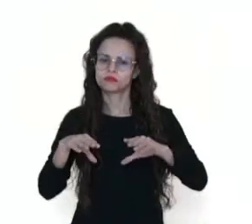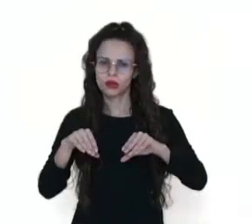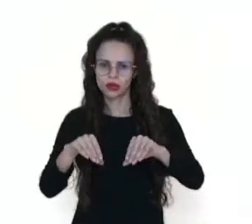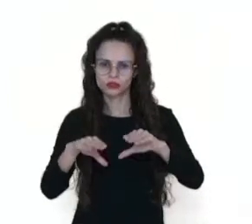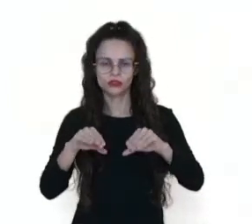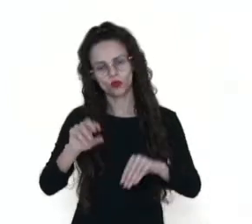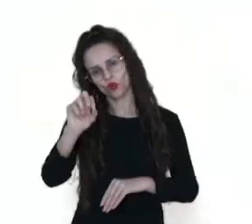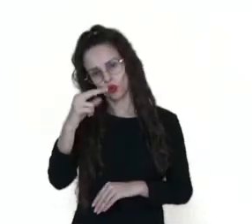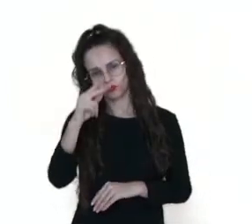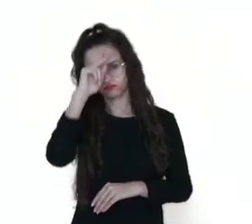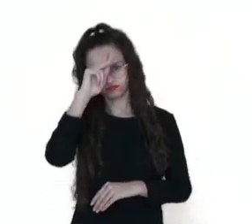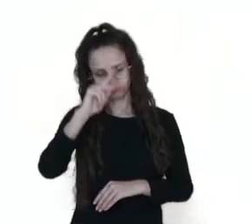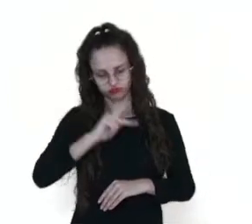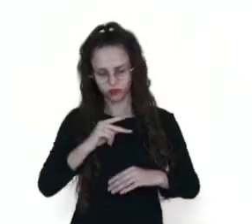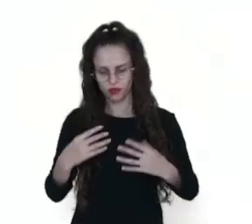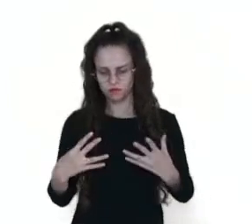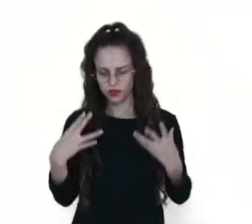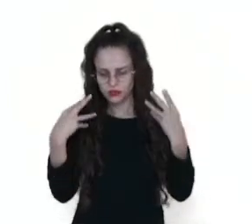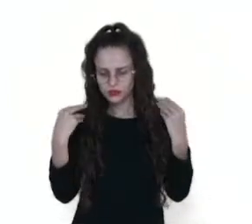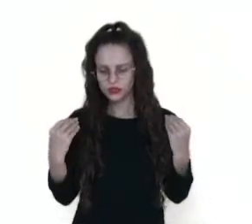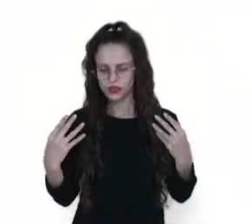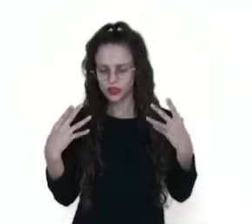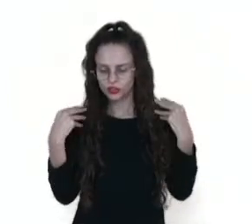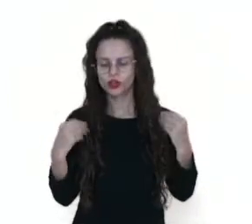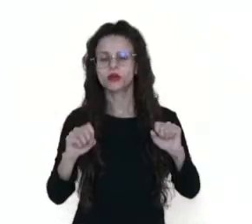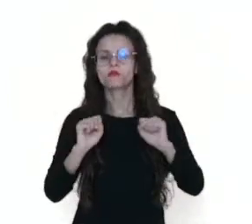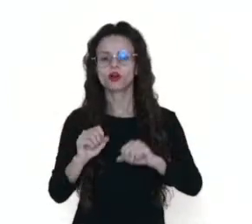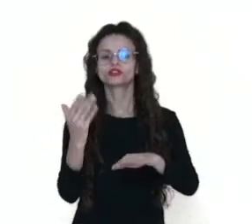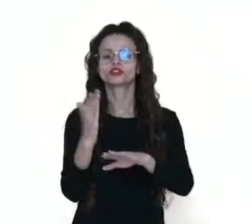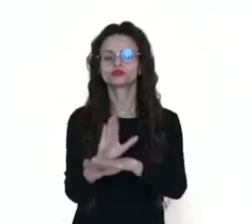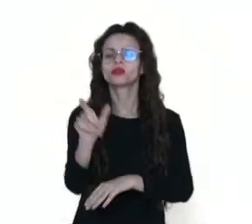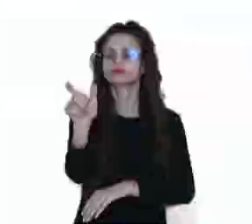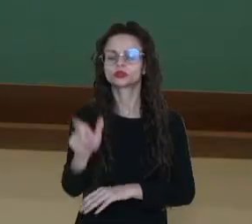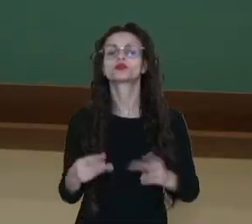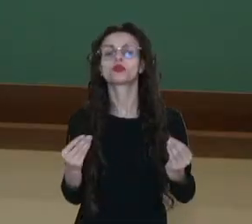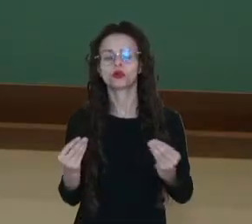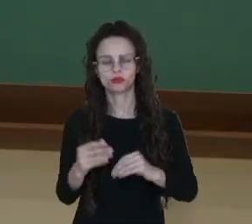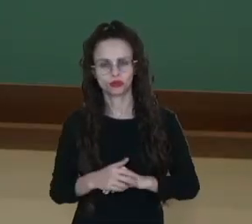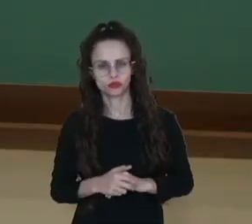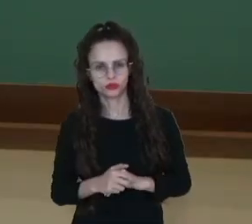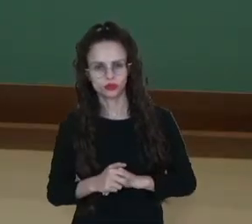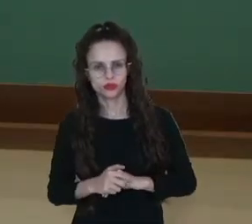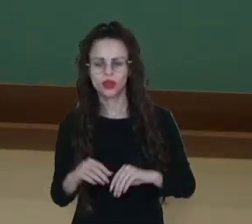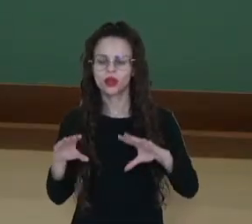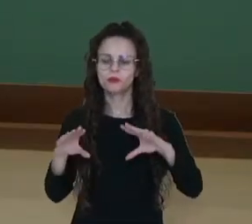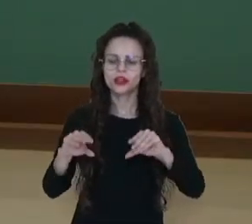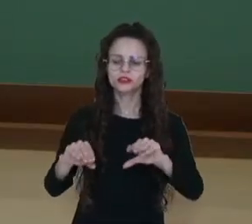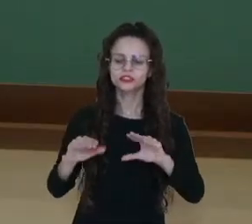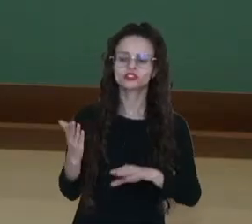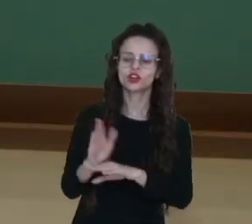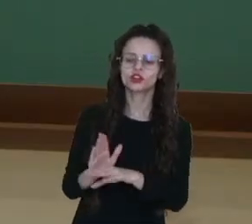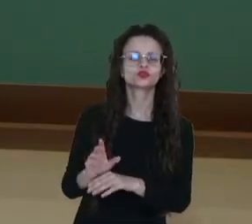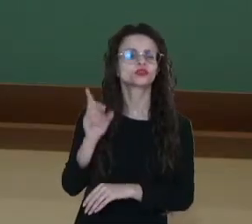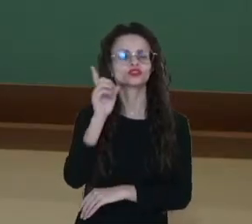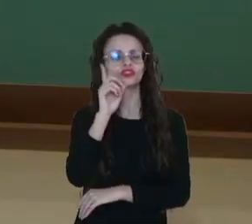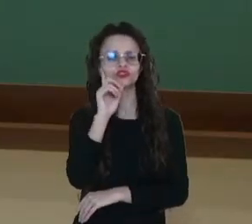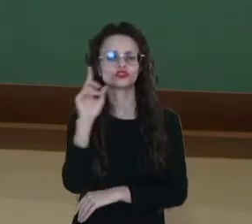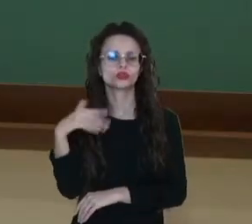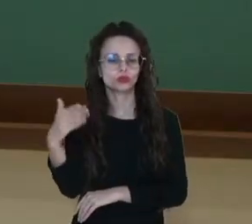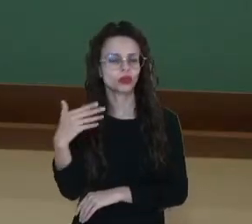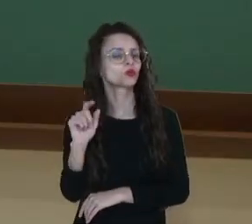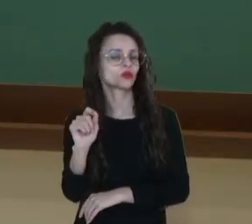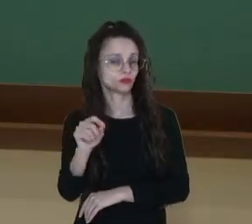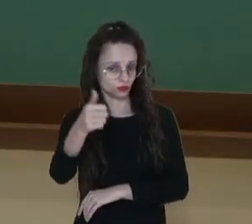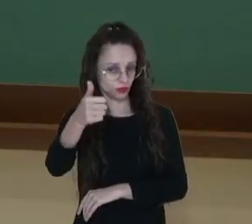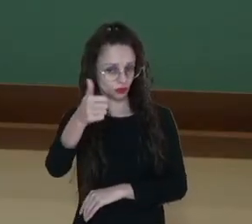né, ou a automassagem pode ajudar uma pessoa, né, como ela pode auxiliar no dia a dia? Esse é o